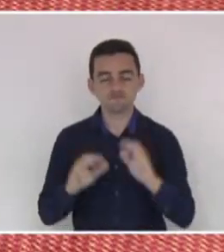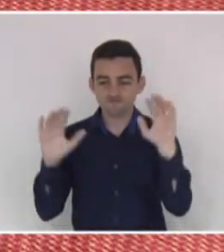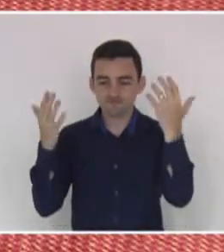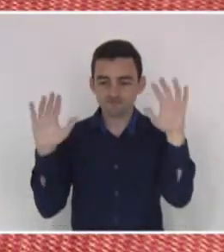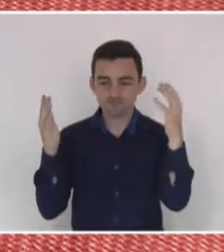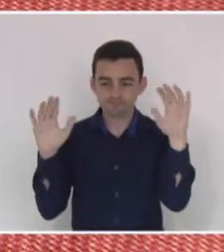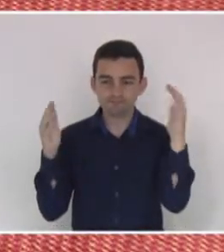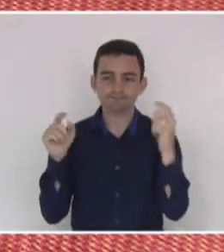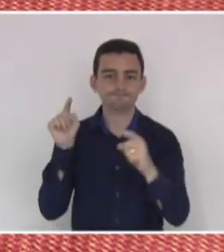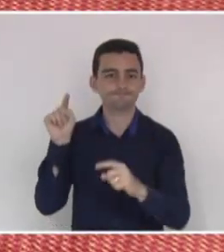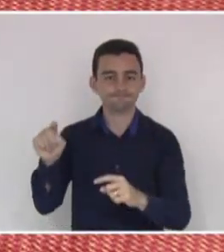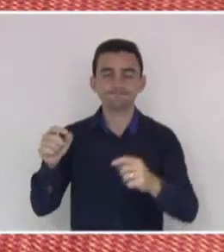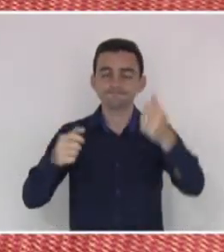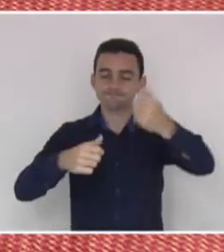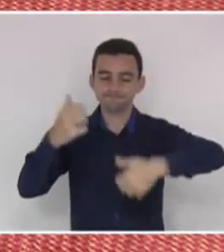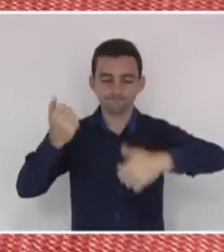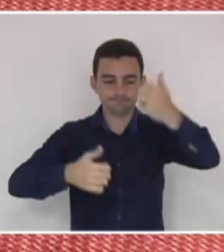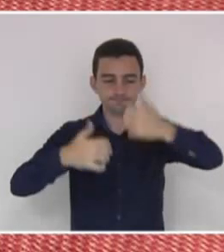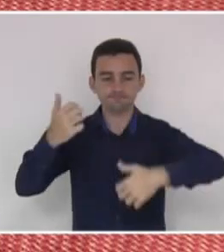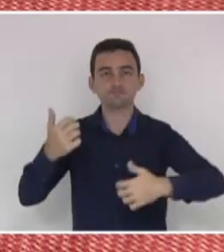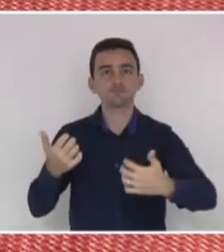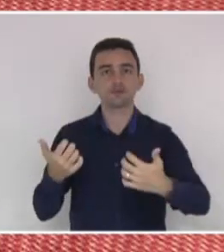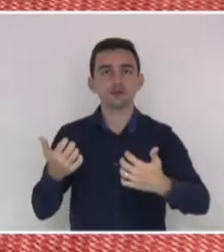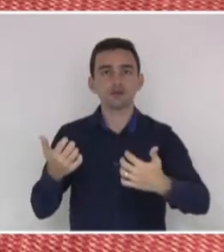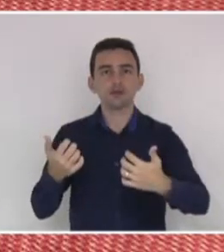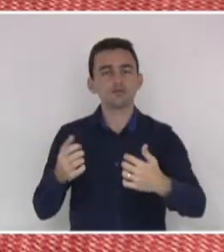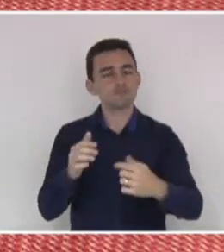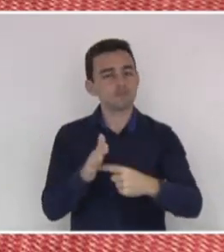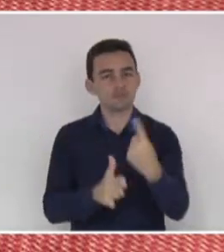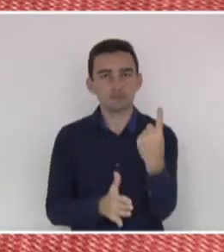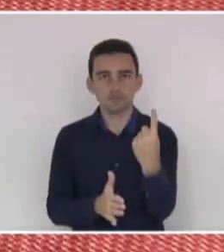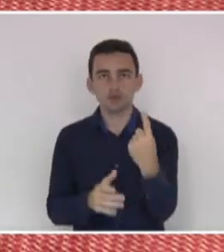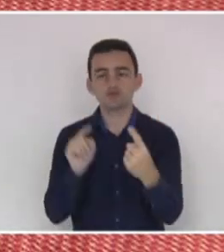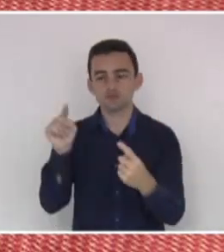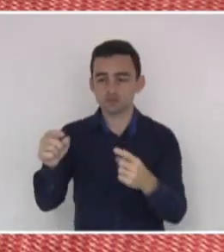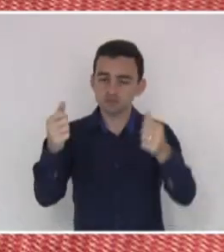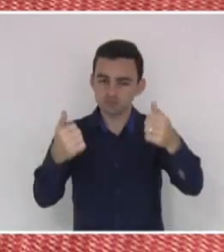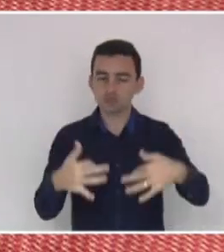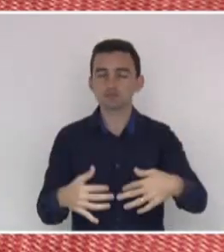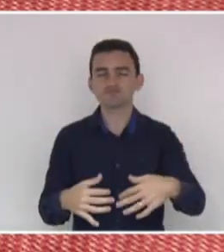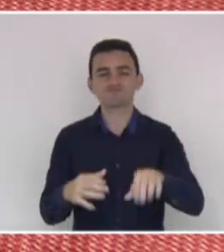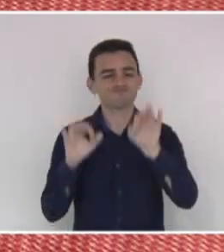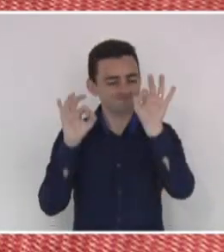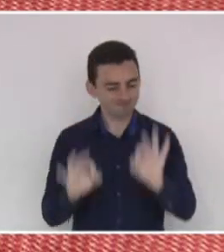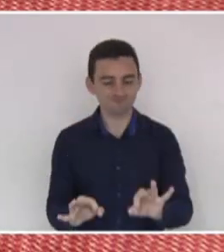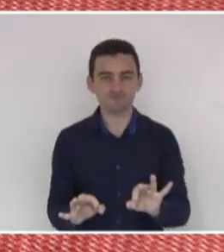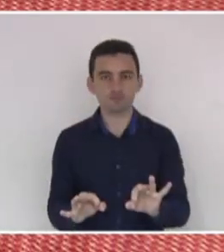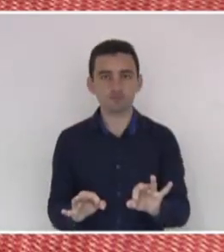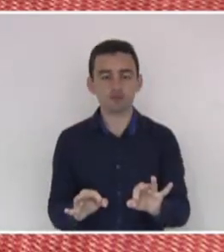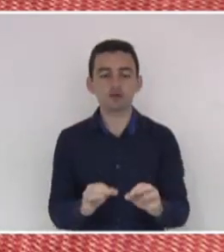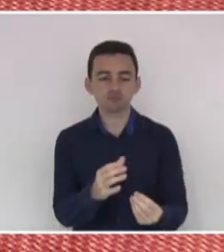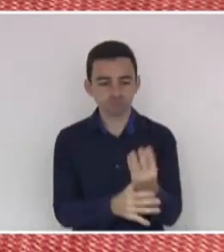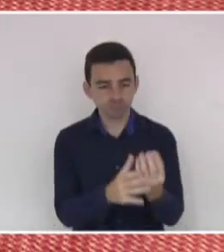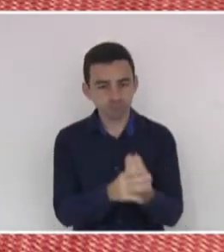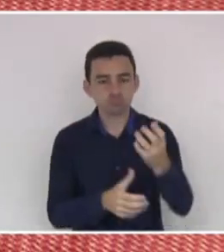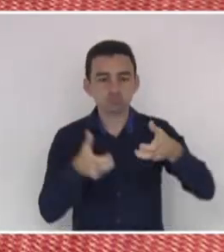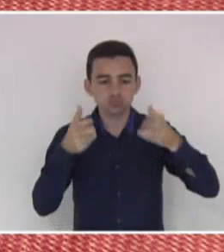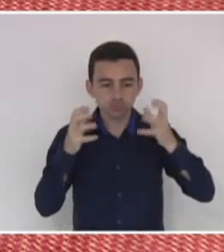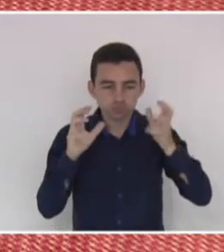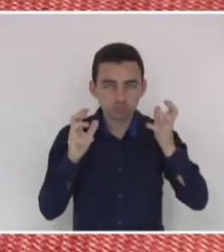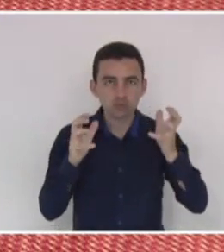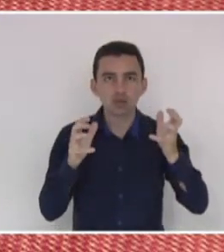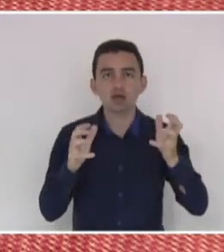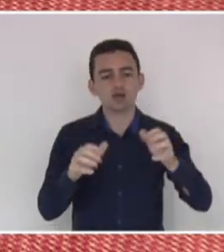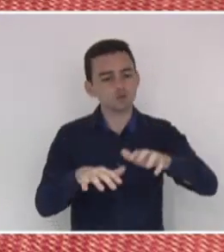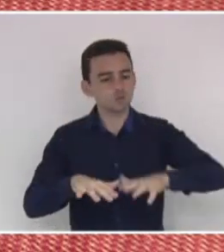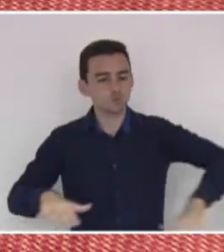deputado, pelo pronunciamento. Primeiro, Vossa Excelência tem razão quanto à questão da produção de milho. Safra cheia,